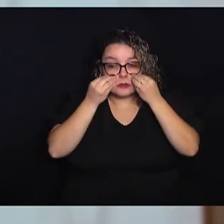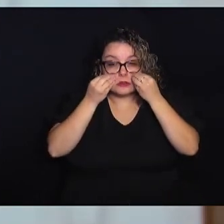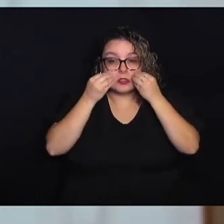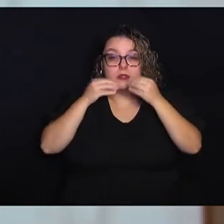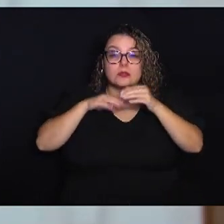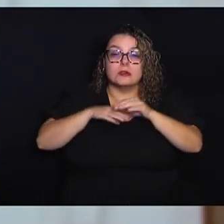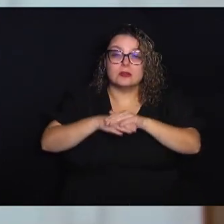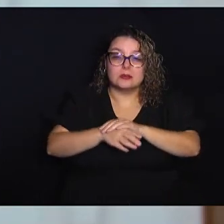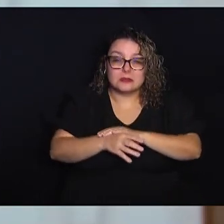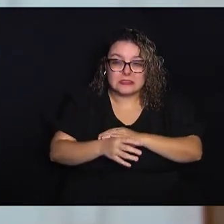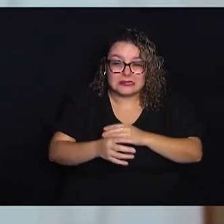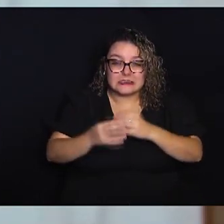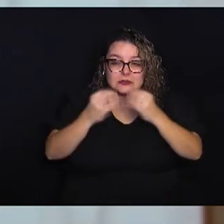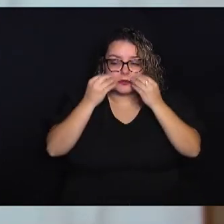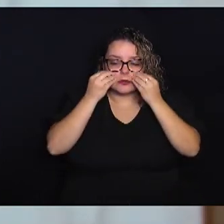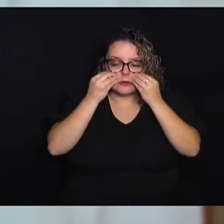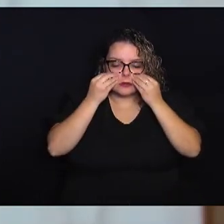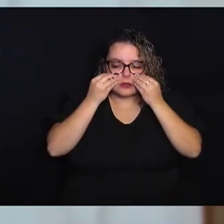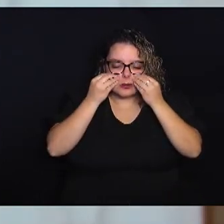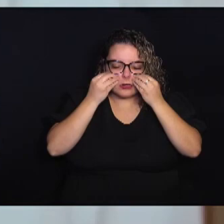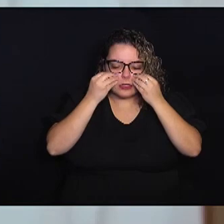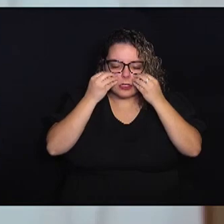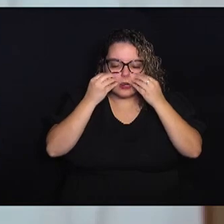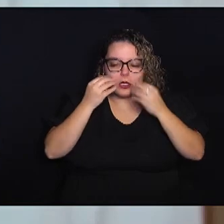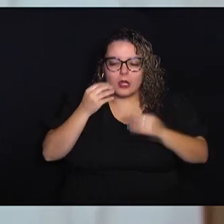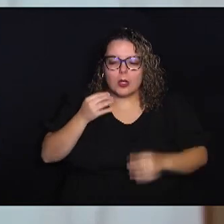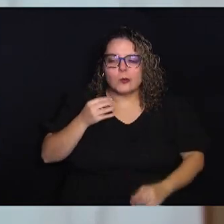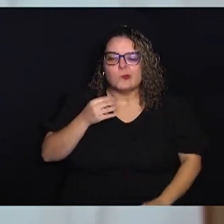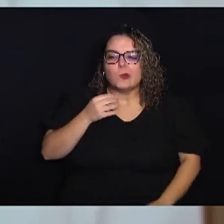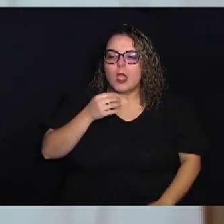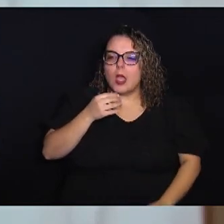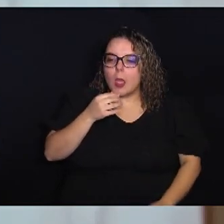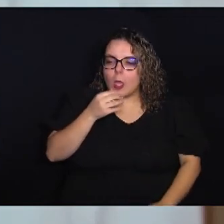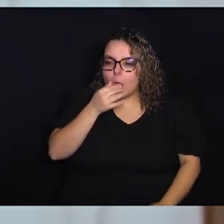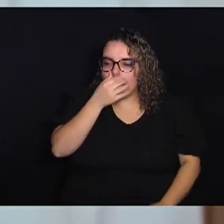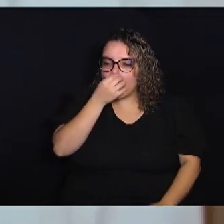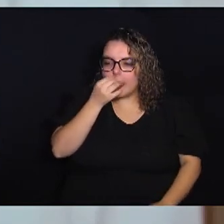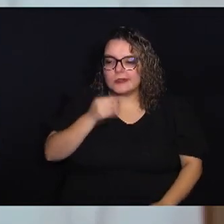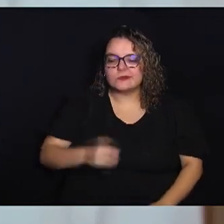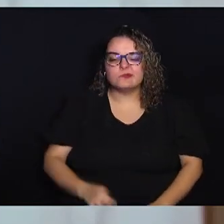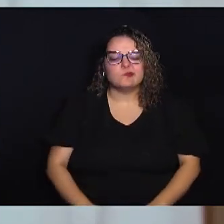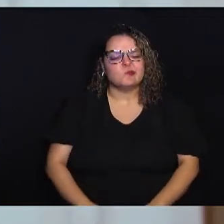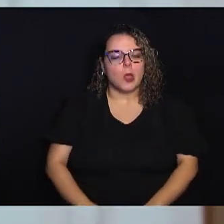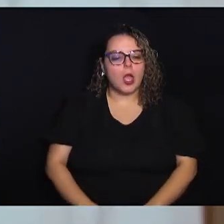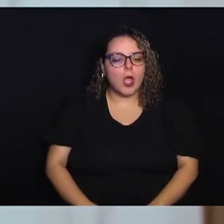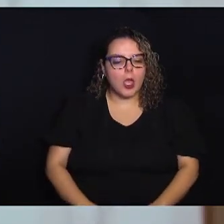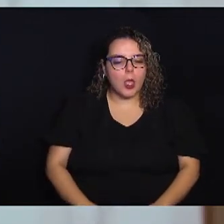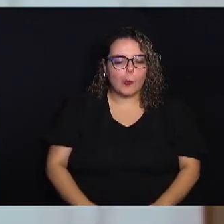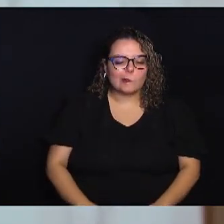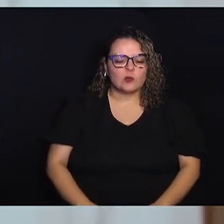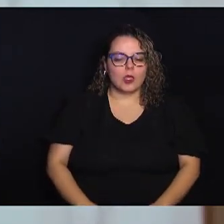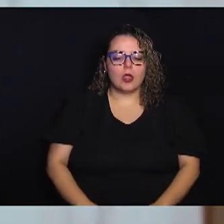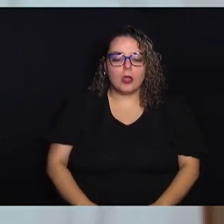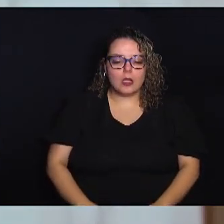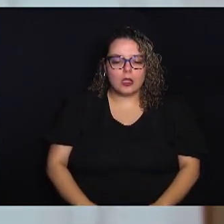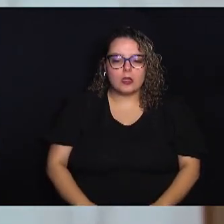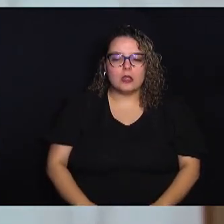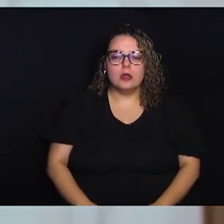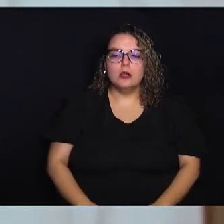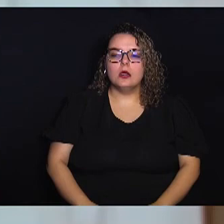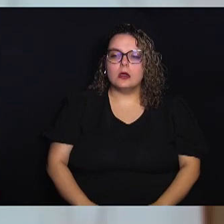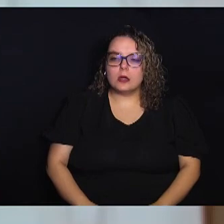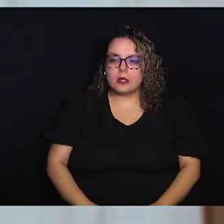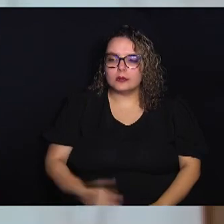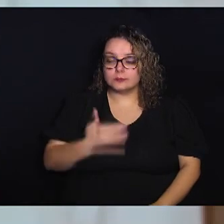se irritar mais, a pessoa está sempre com o nariz entupido, muitas vezes indica um tratamento mais assim, com um